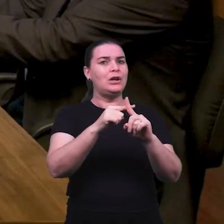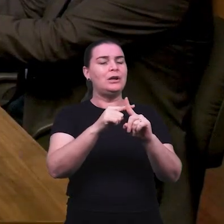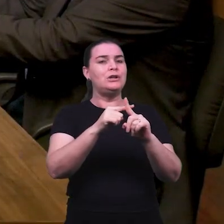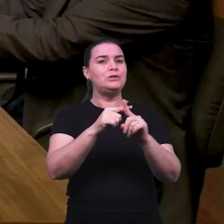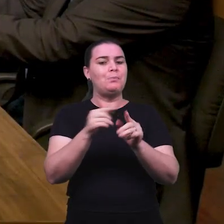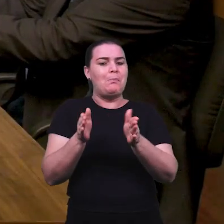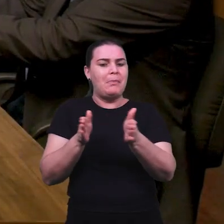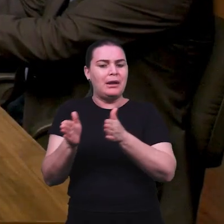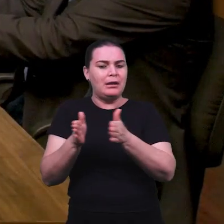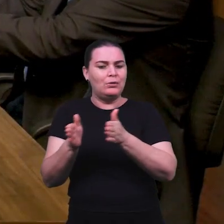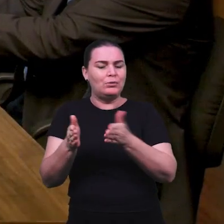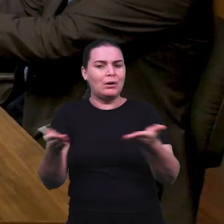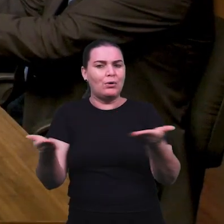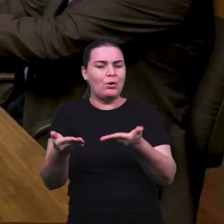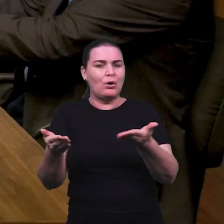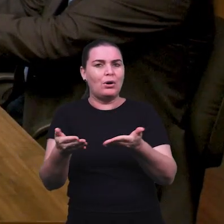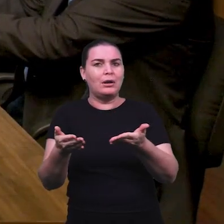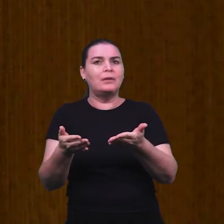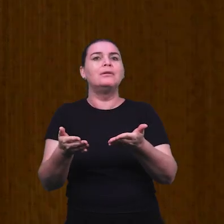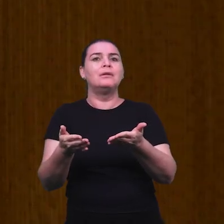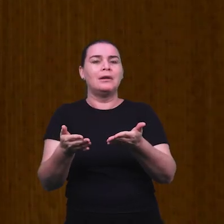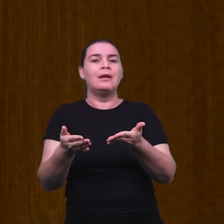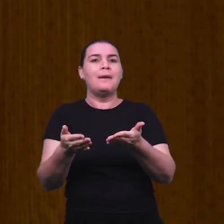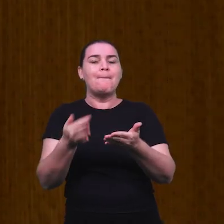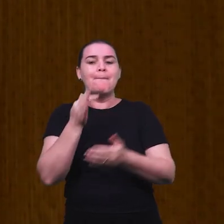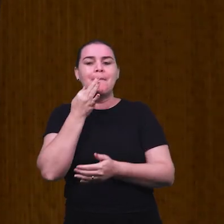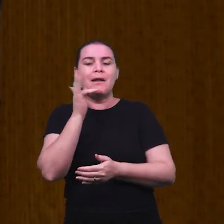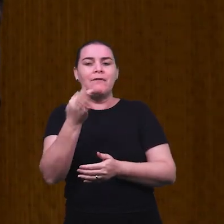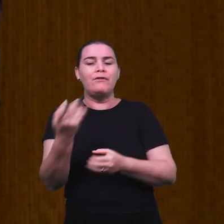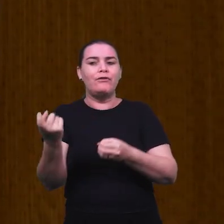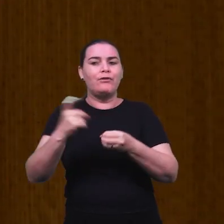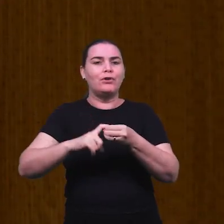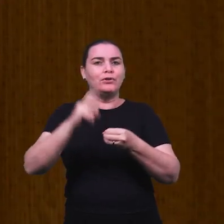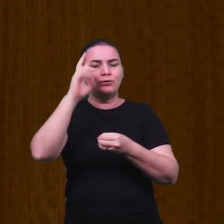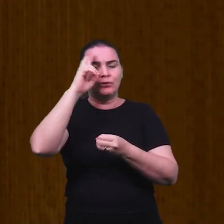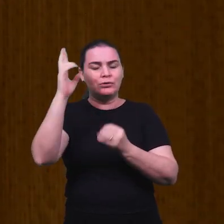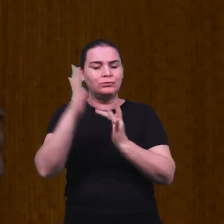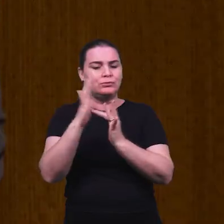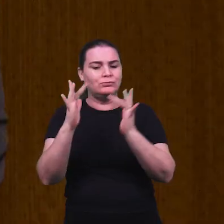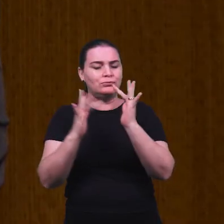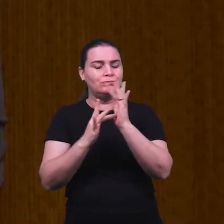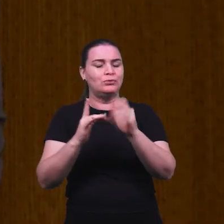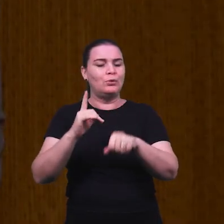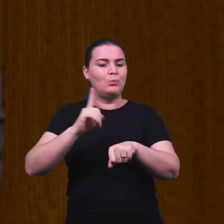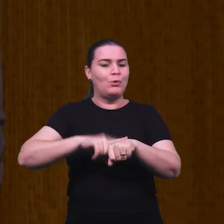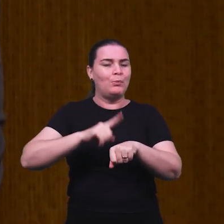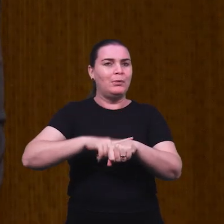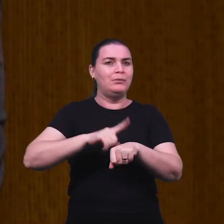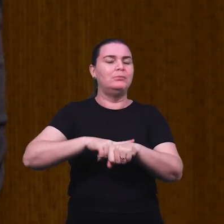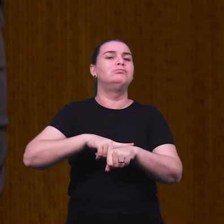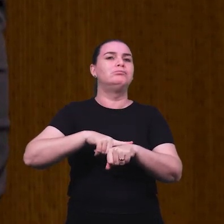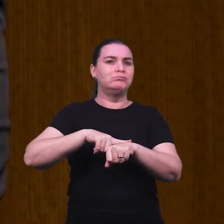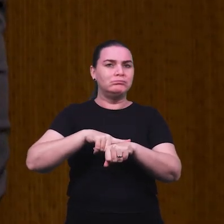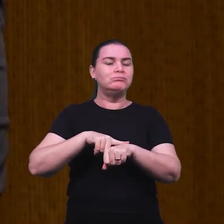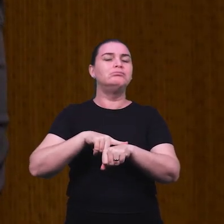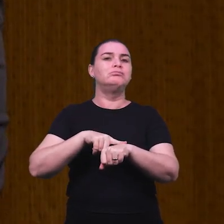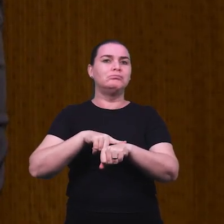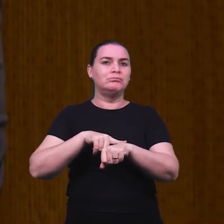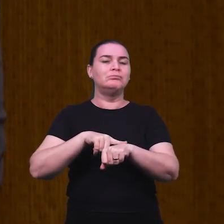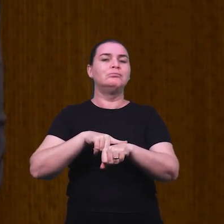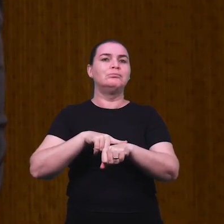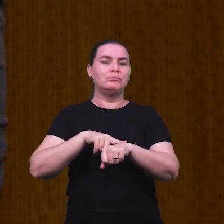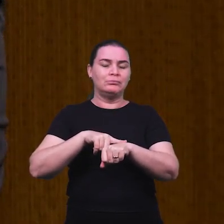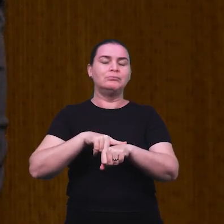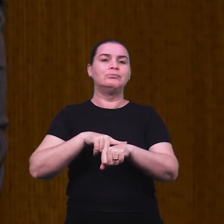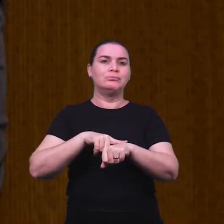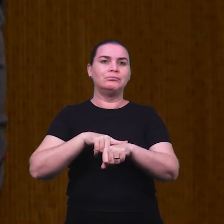vivendo hoje, que é o limiar da volta de Jesus, né, o momento em que aguardamos, né, o último tempo da igreja, tempo do